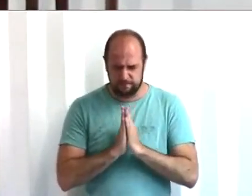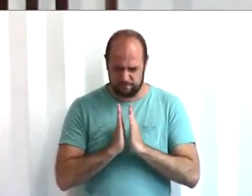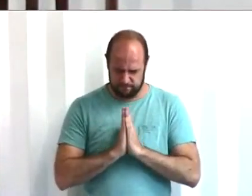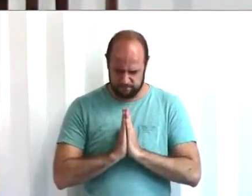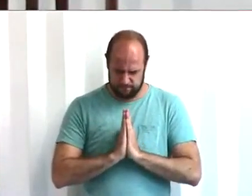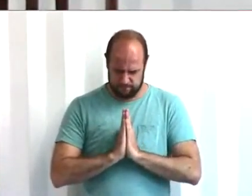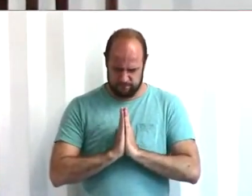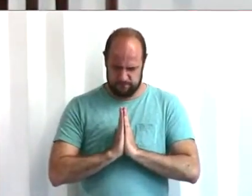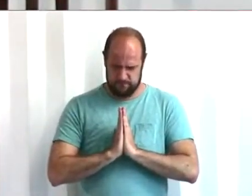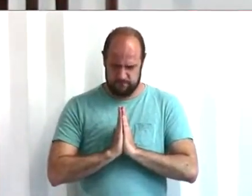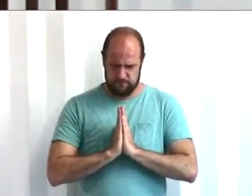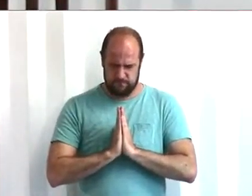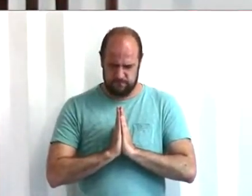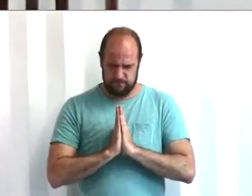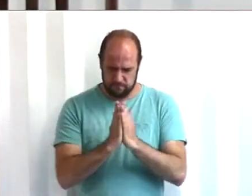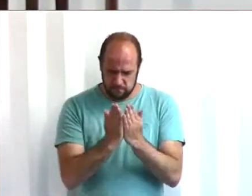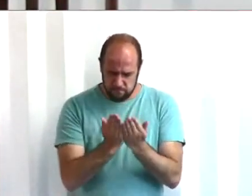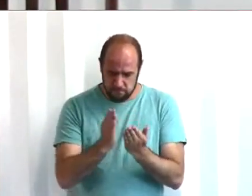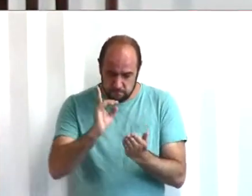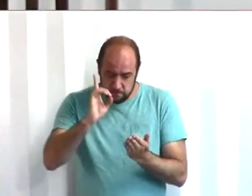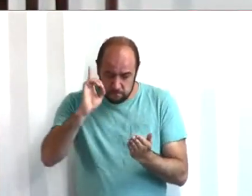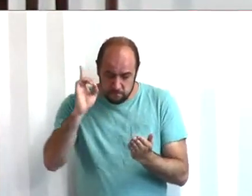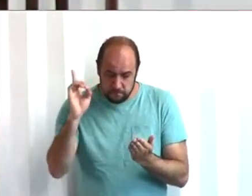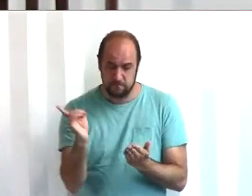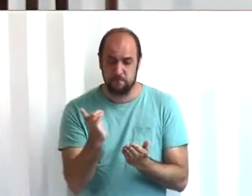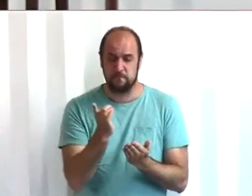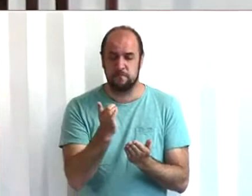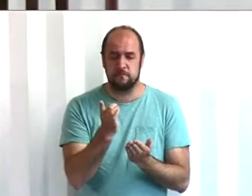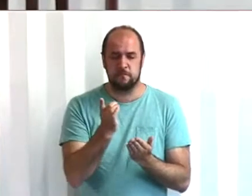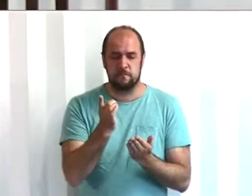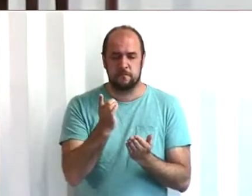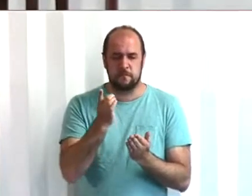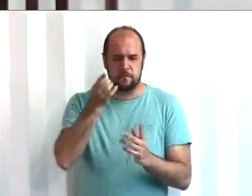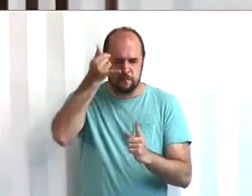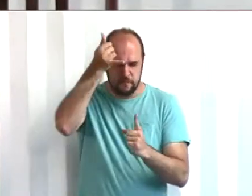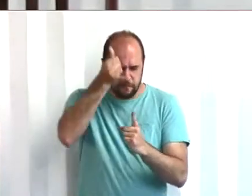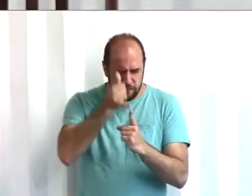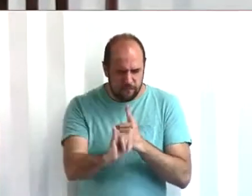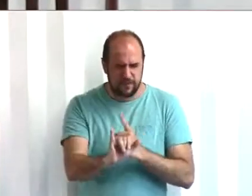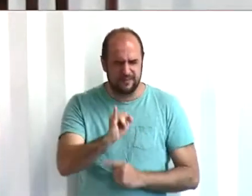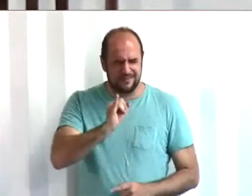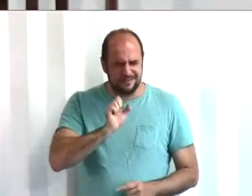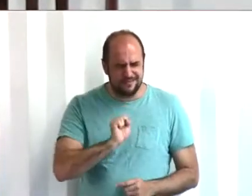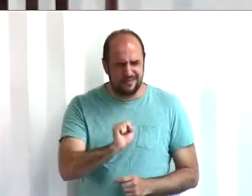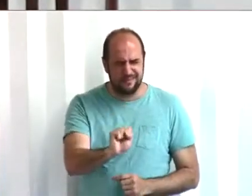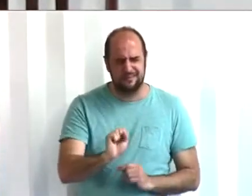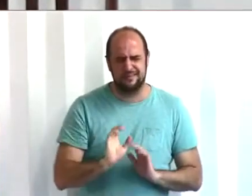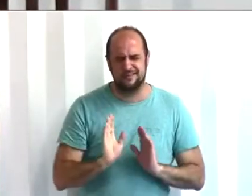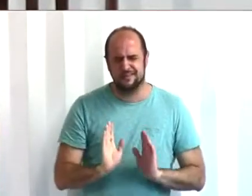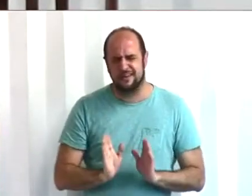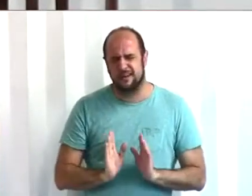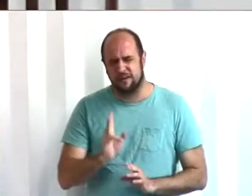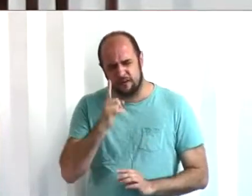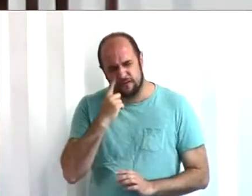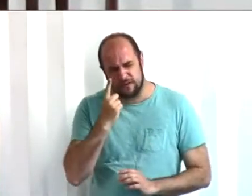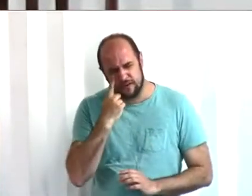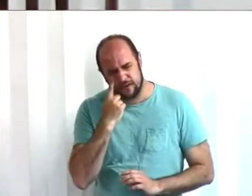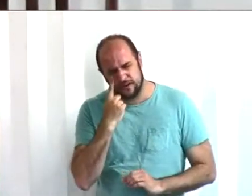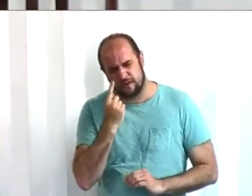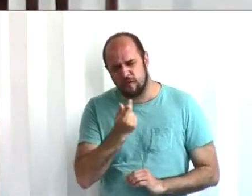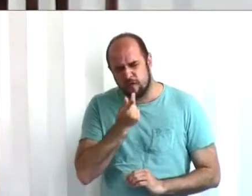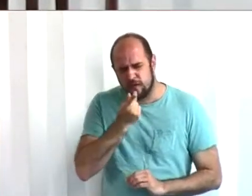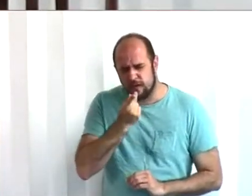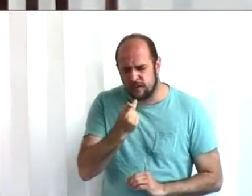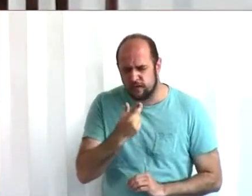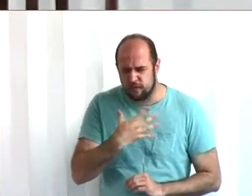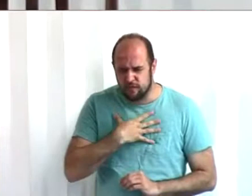manhã, já lemos a Tua palavra profética de Isaías, falando do